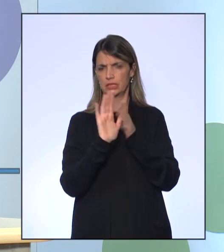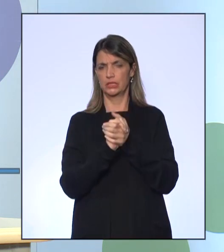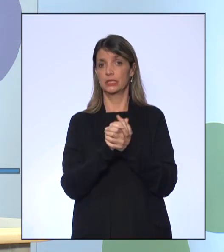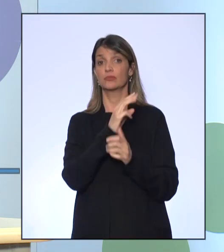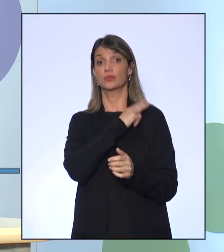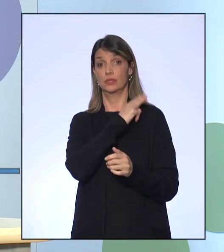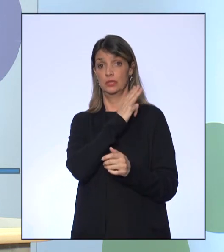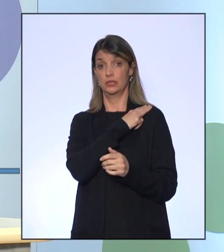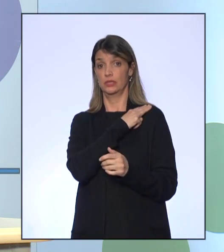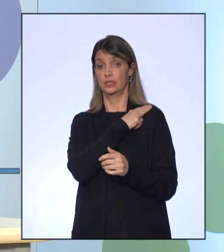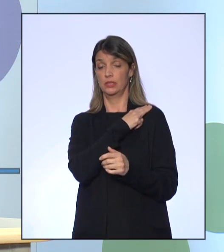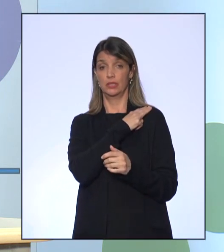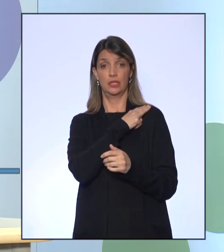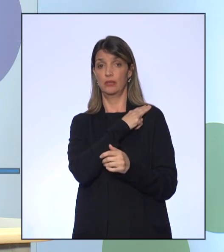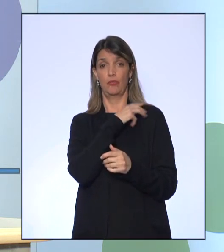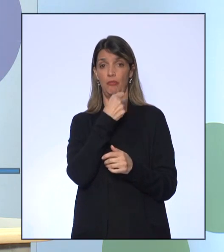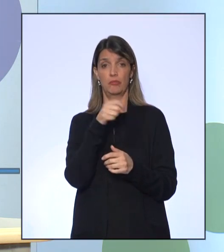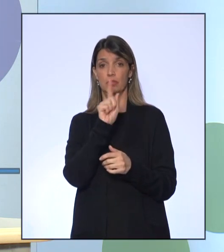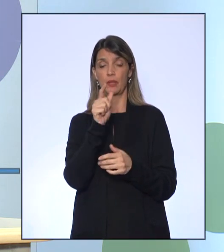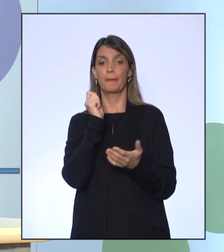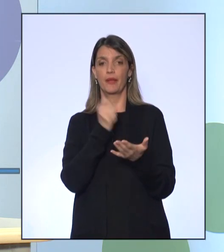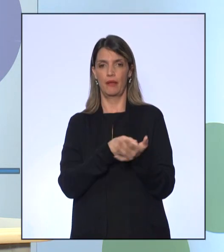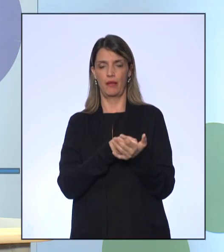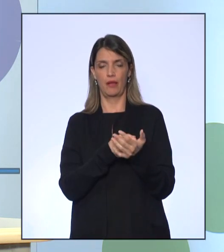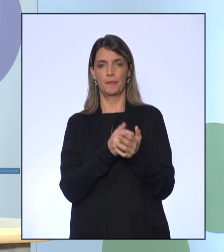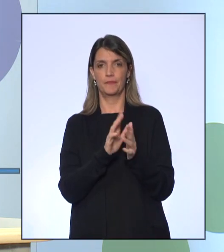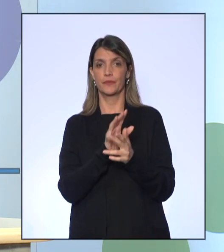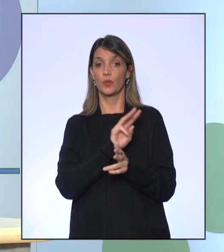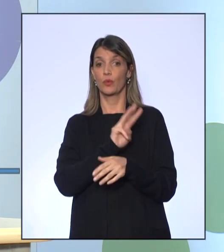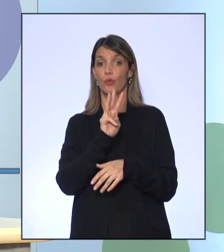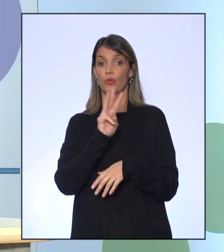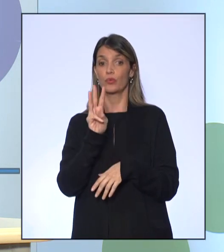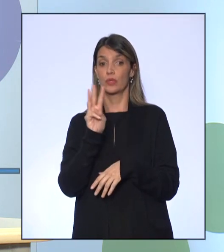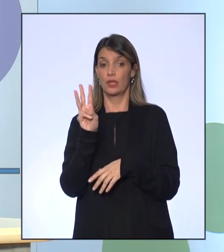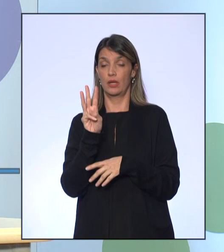isentos. E para fazer a inscrição, vocês vão entrar no site